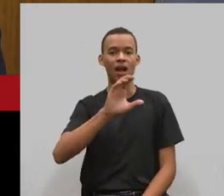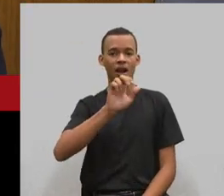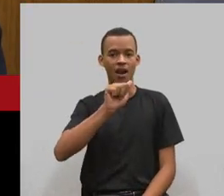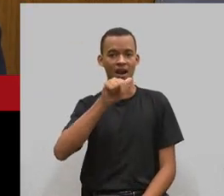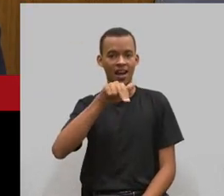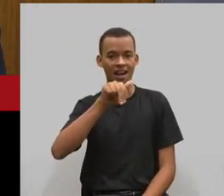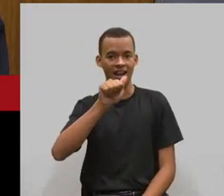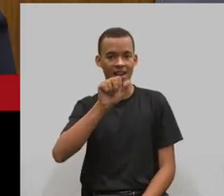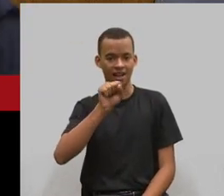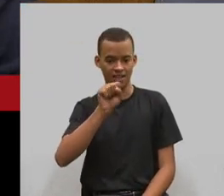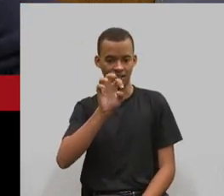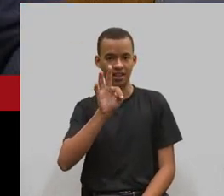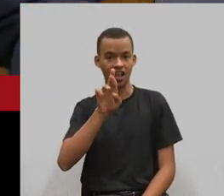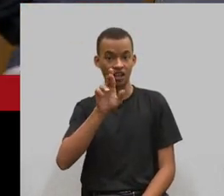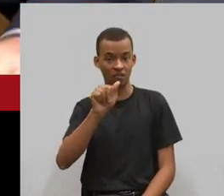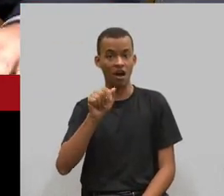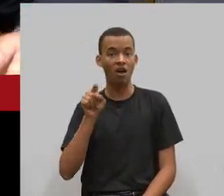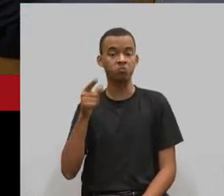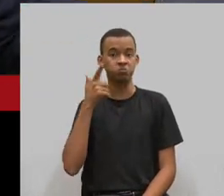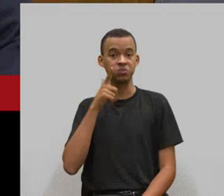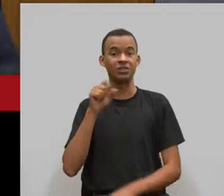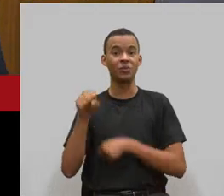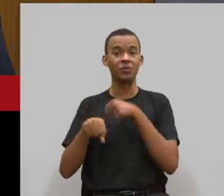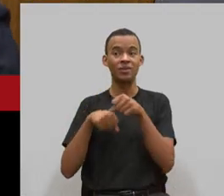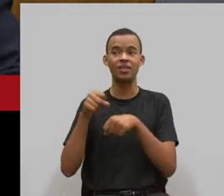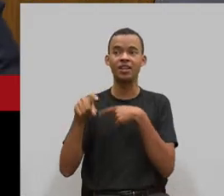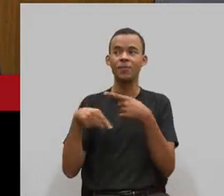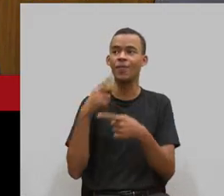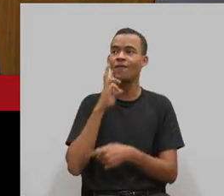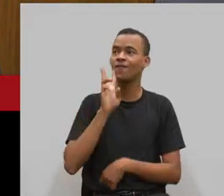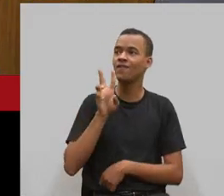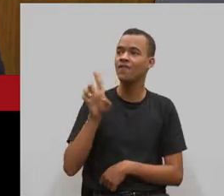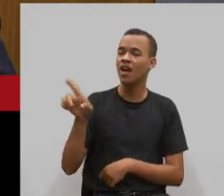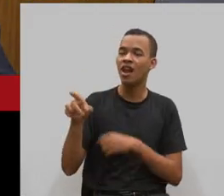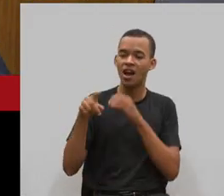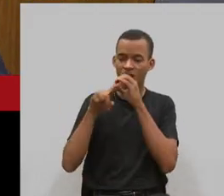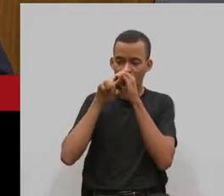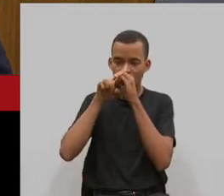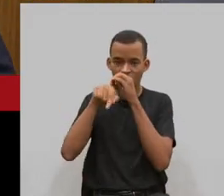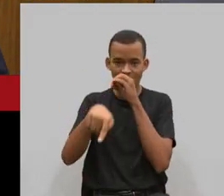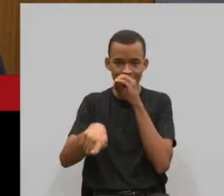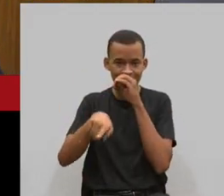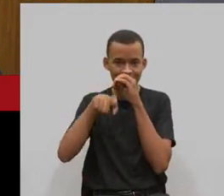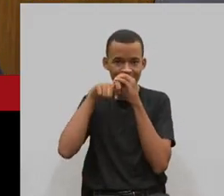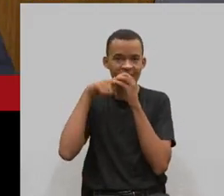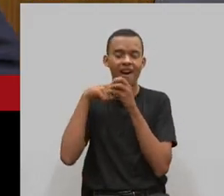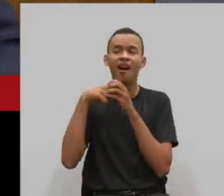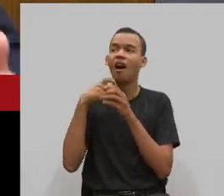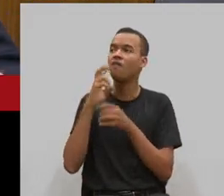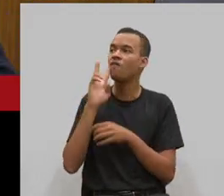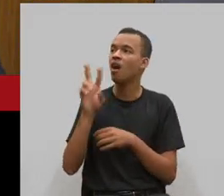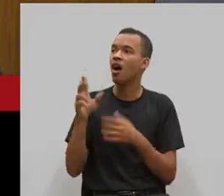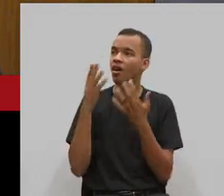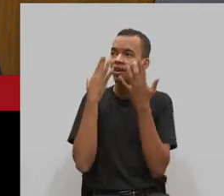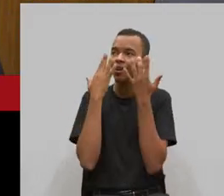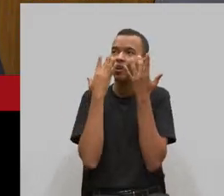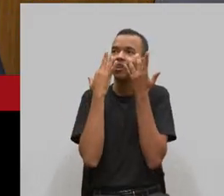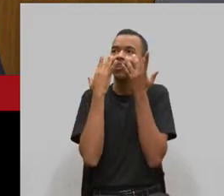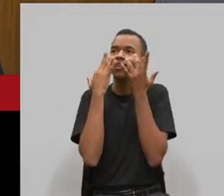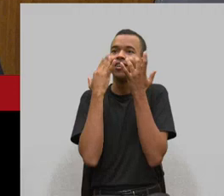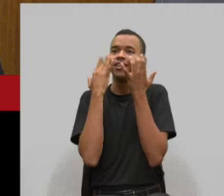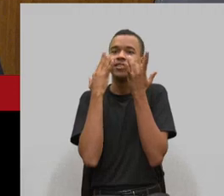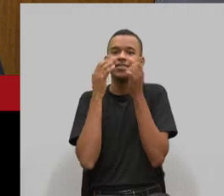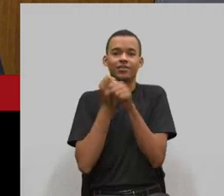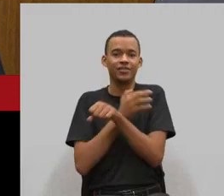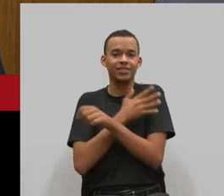e coincidentemente viram um tamando ar coisa que eles nunca imaginaram ter visto ele fic com lágrima nos olhos agradecendo isso graças à bike